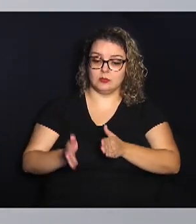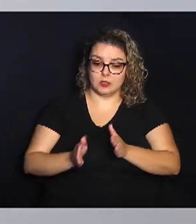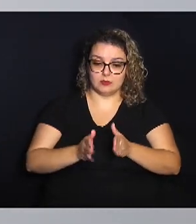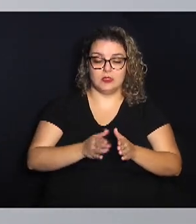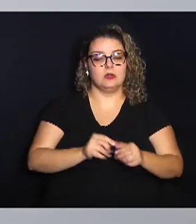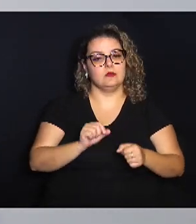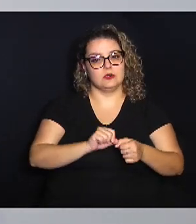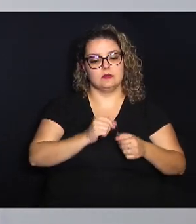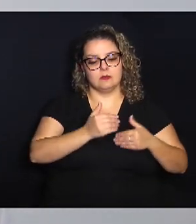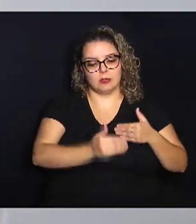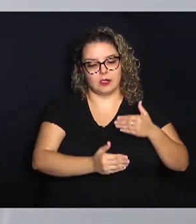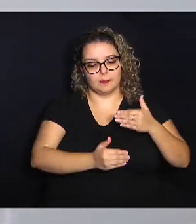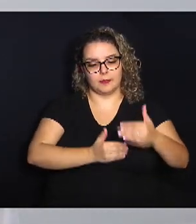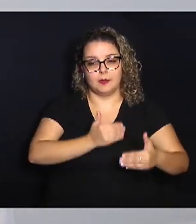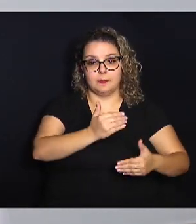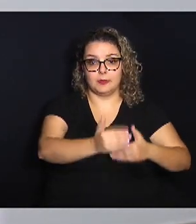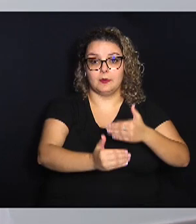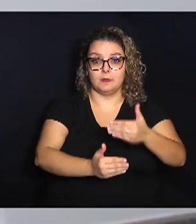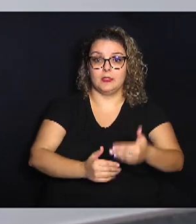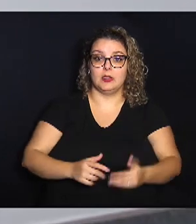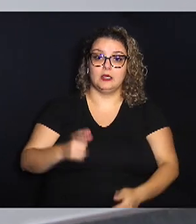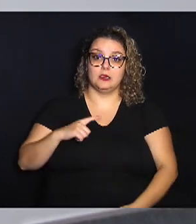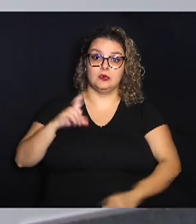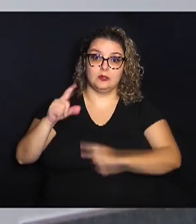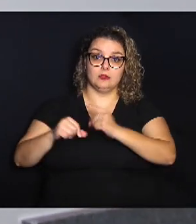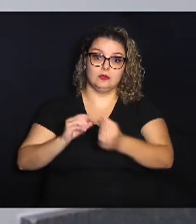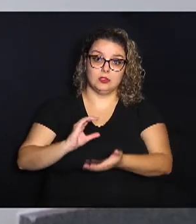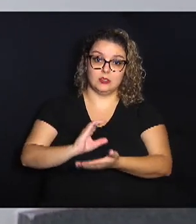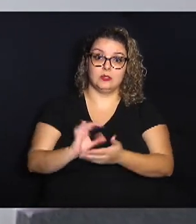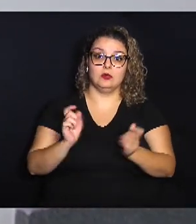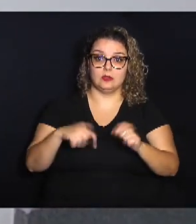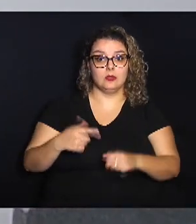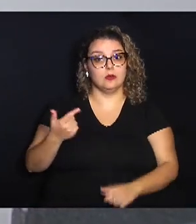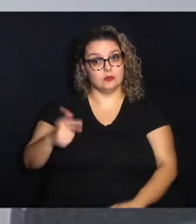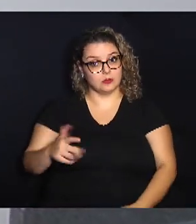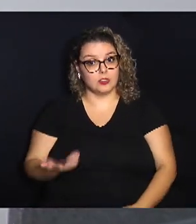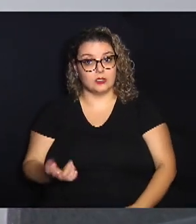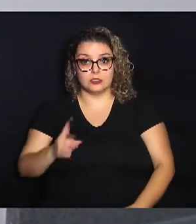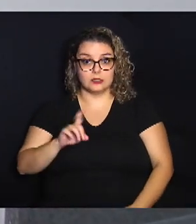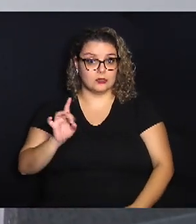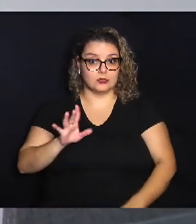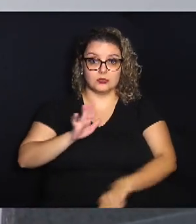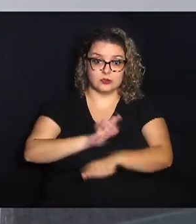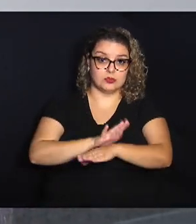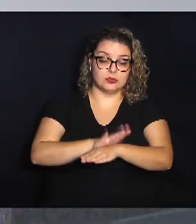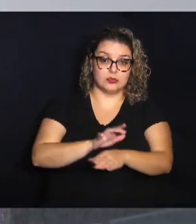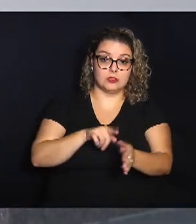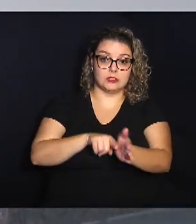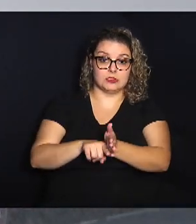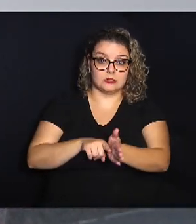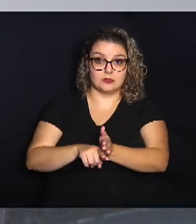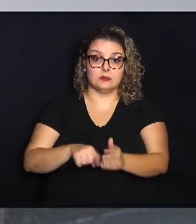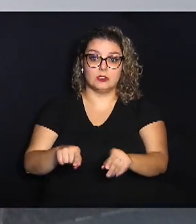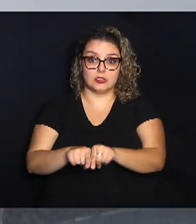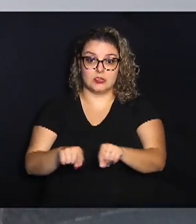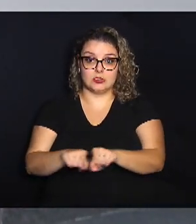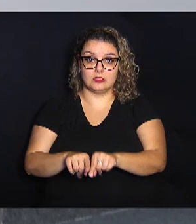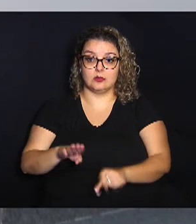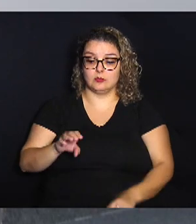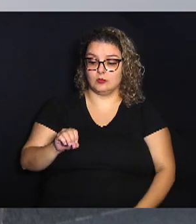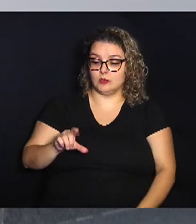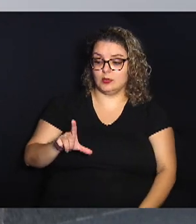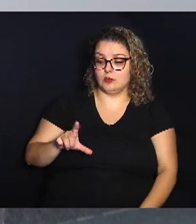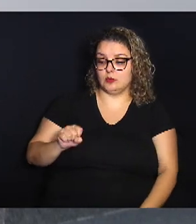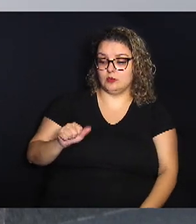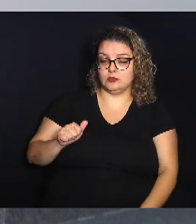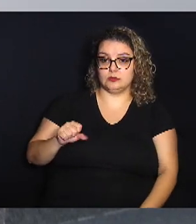então é importante que a gente tenha financiamentos contínuos que possibilitem não só auxílios à pesquisa, mas também bolsas, né? Porque